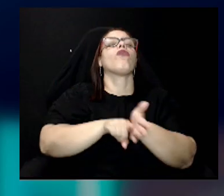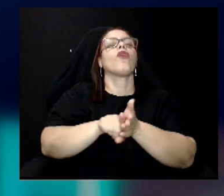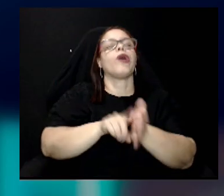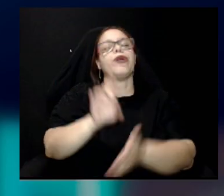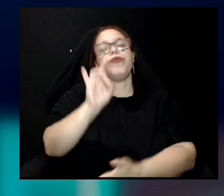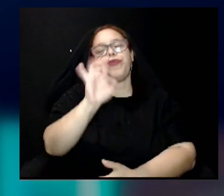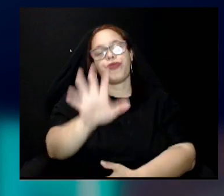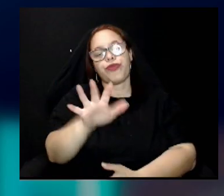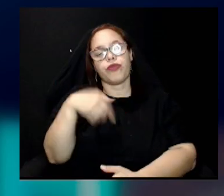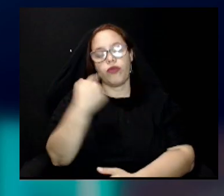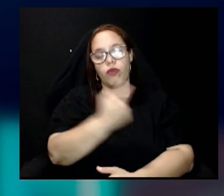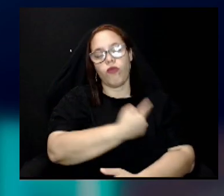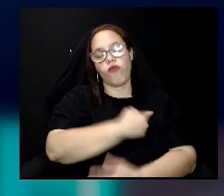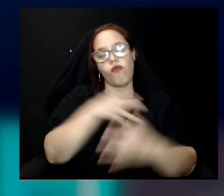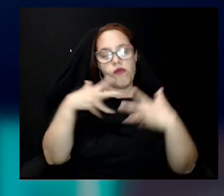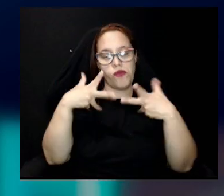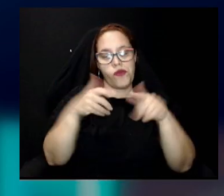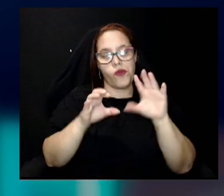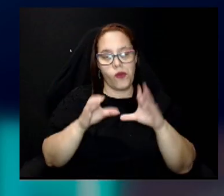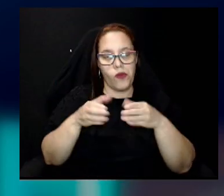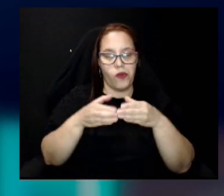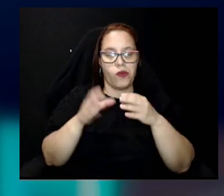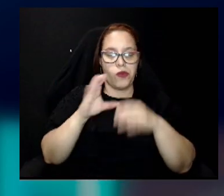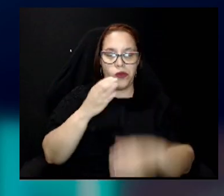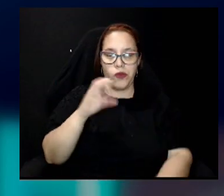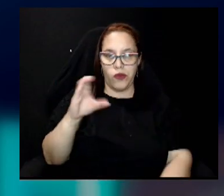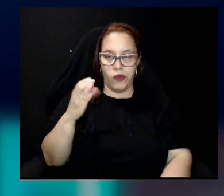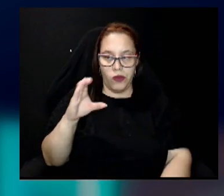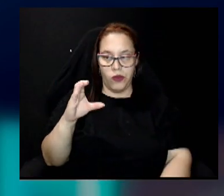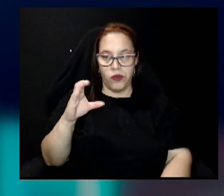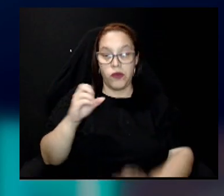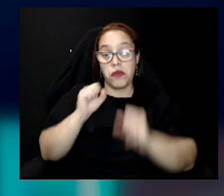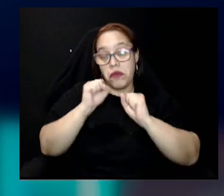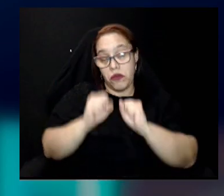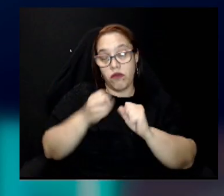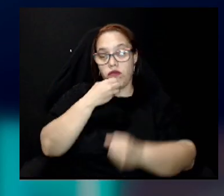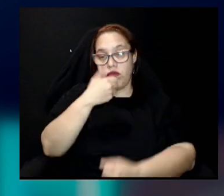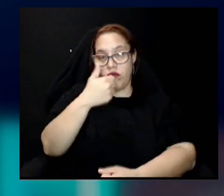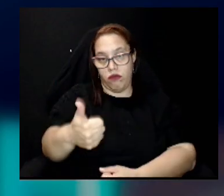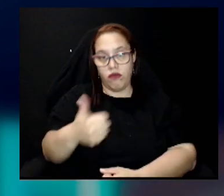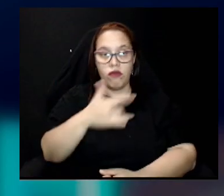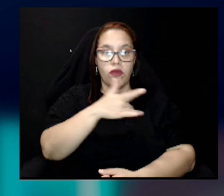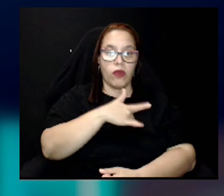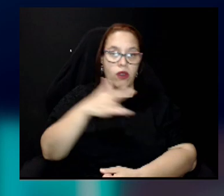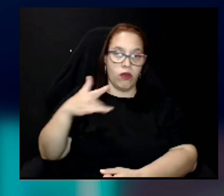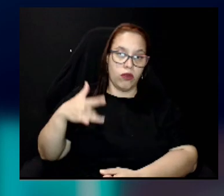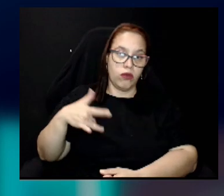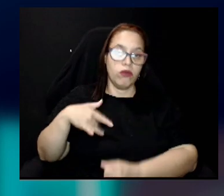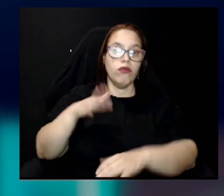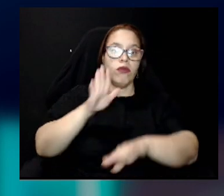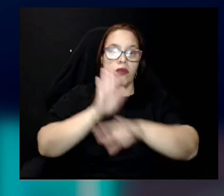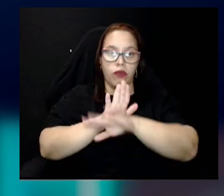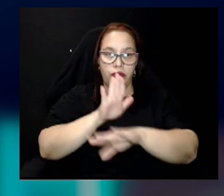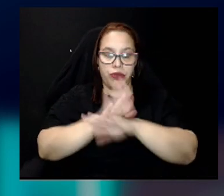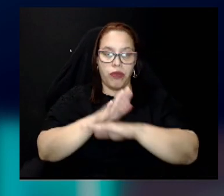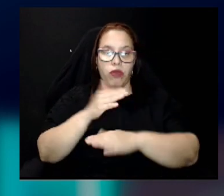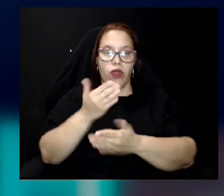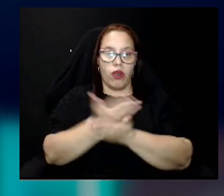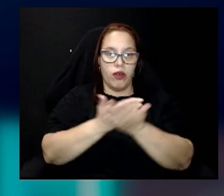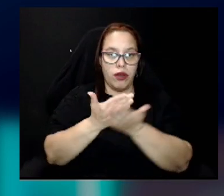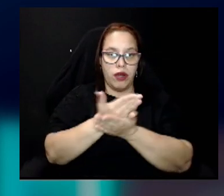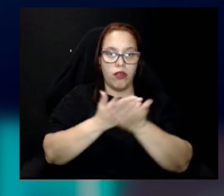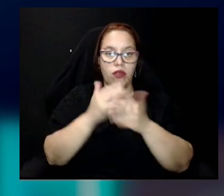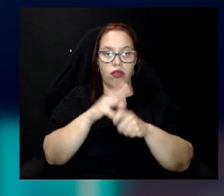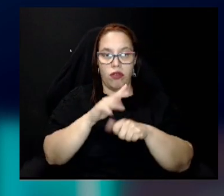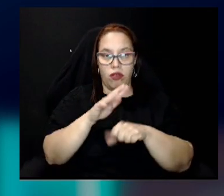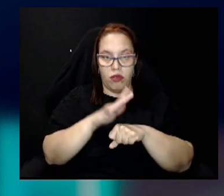mas de toda a comunidade científica, para poder beneficiar os pacientes e ajudar a tratar uma doença que é, de